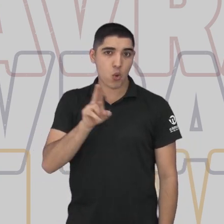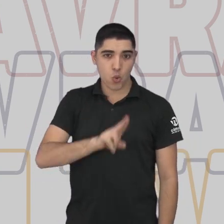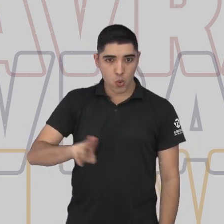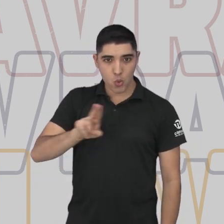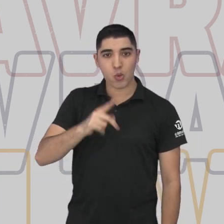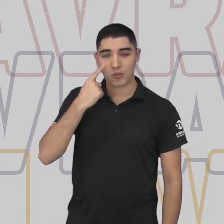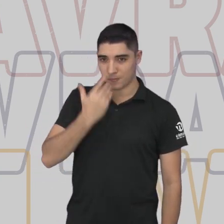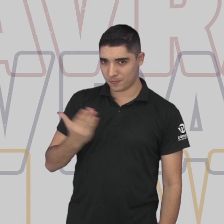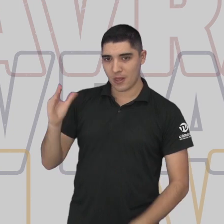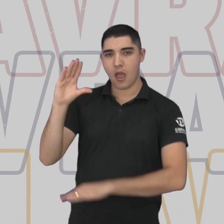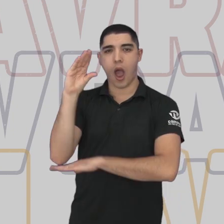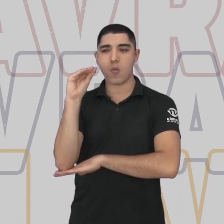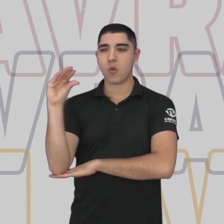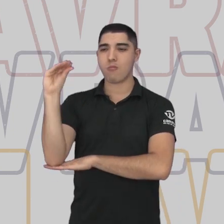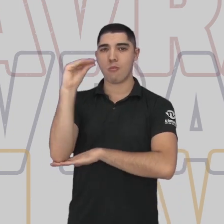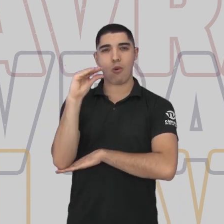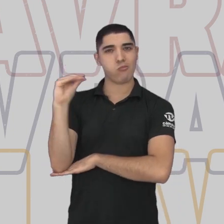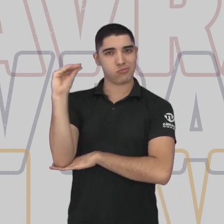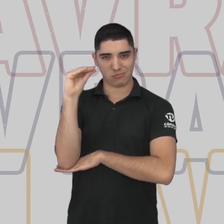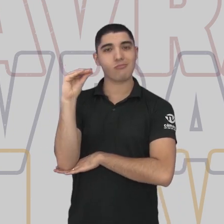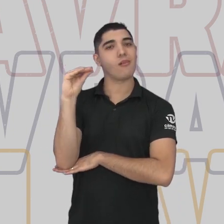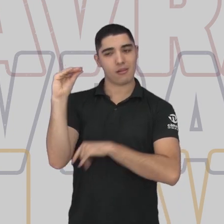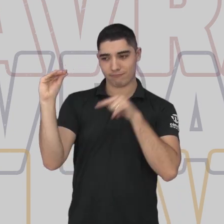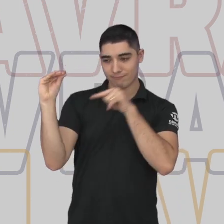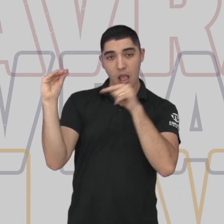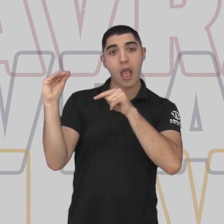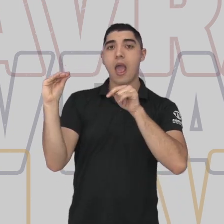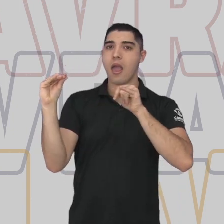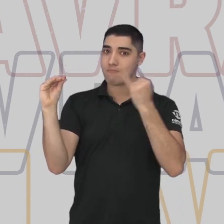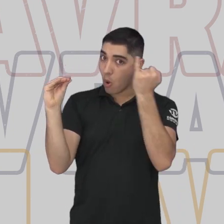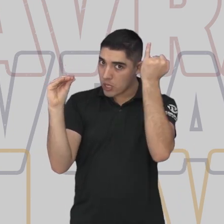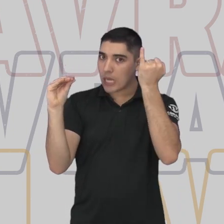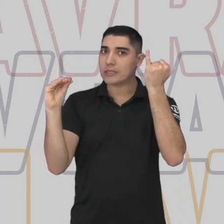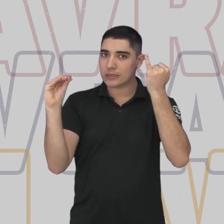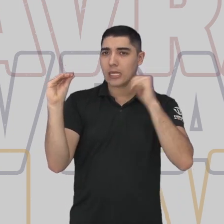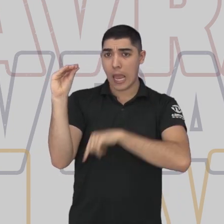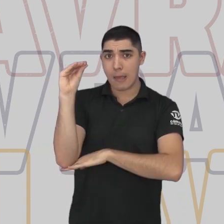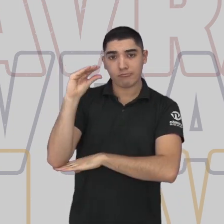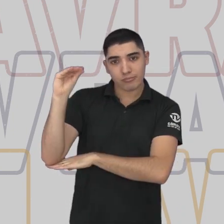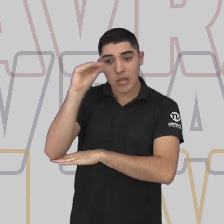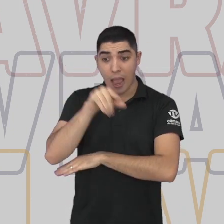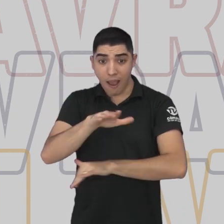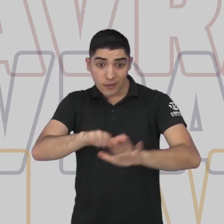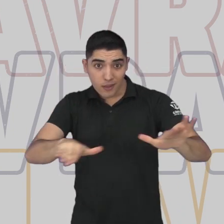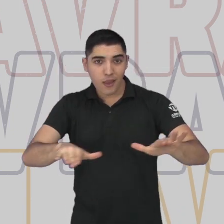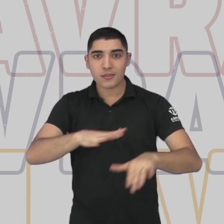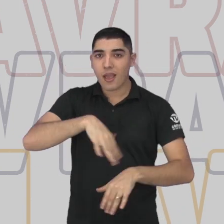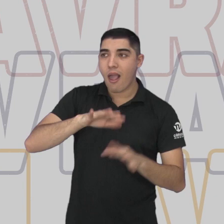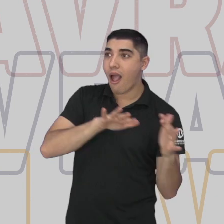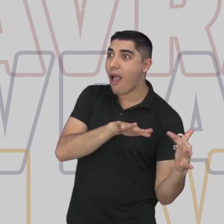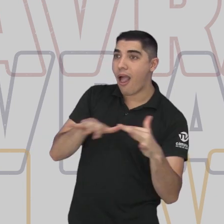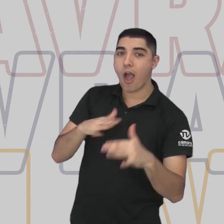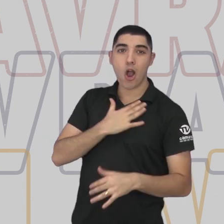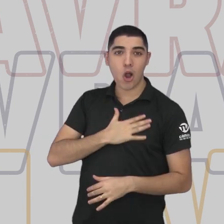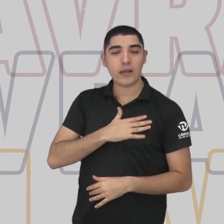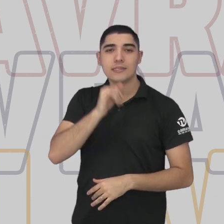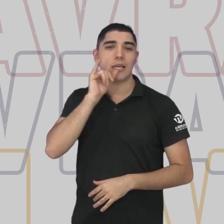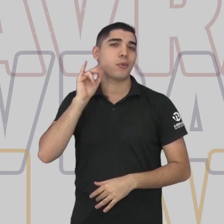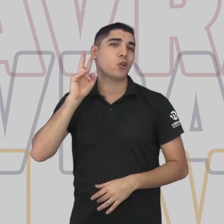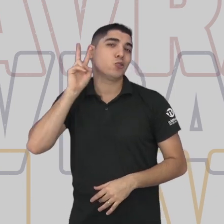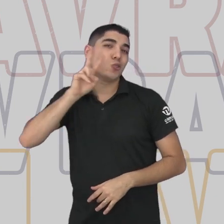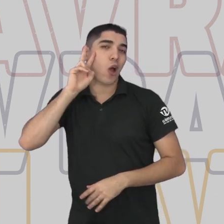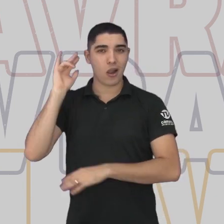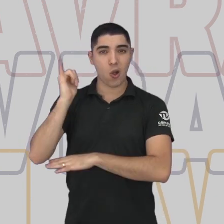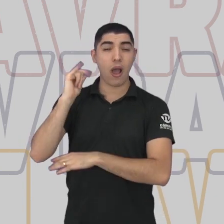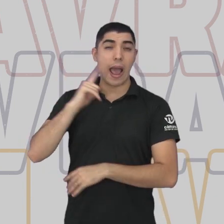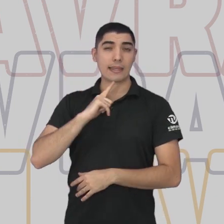Eu utilizo, então, o fantoche, né, que é um elemento muito interessante para as crianças verem. Então, às vezes eu vou contar